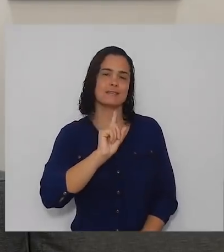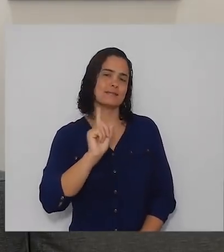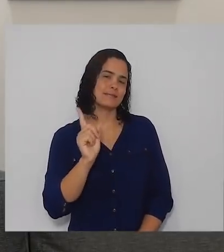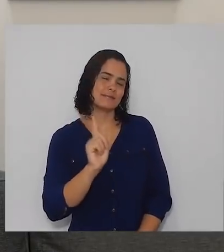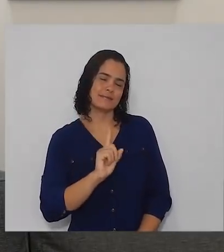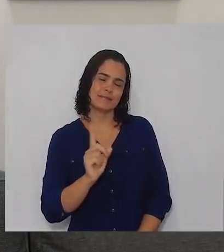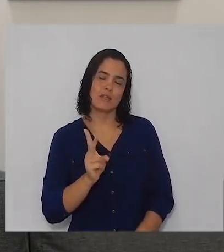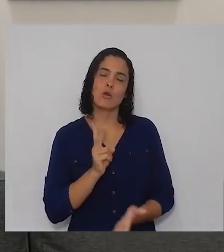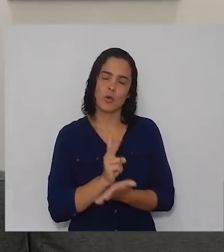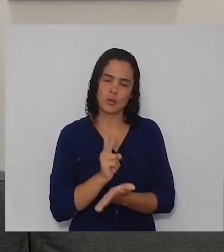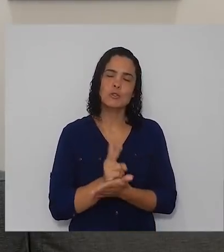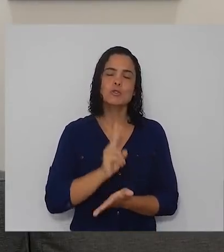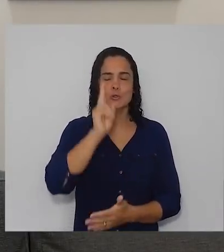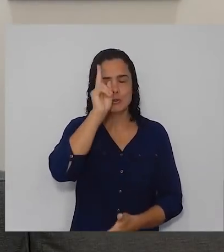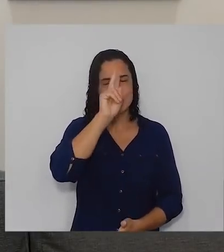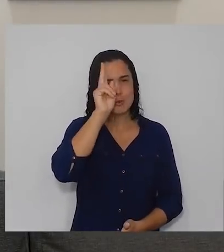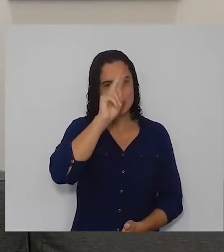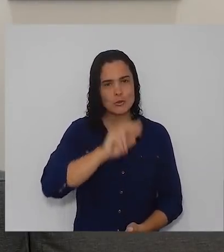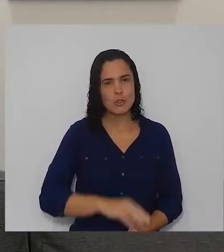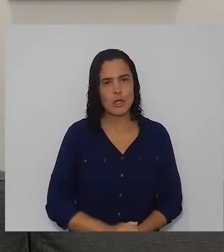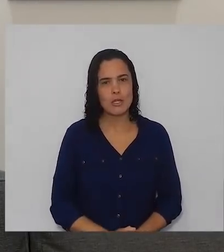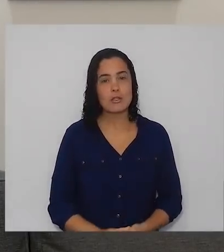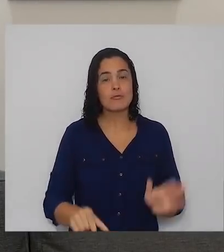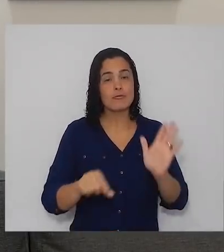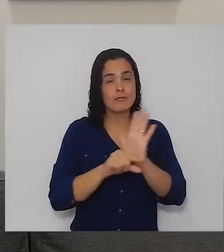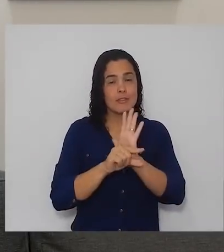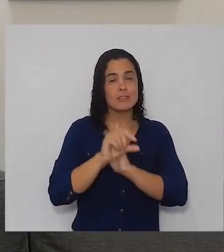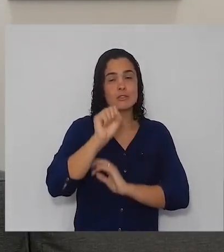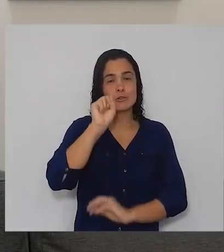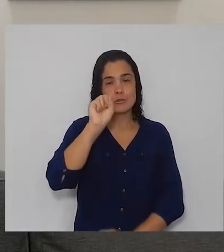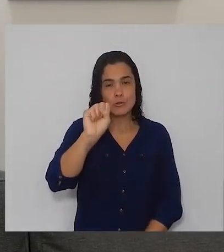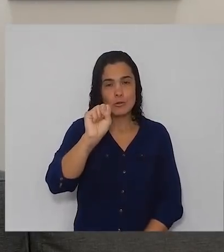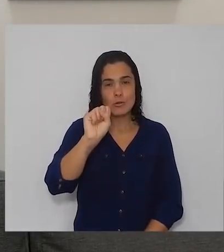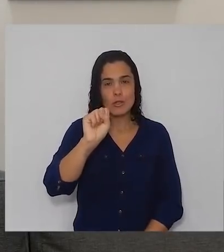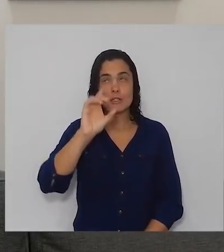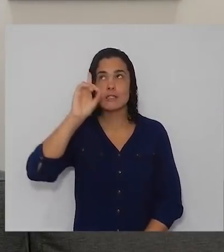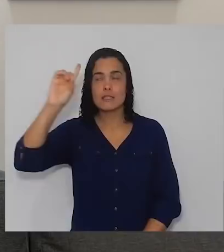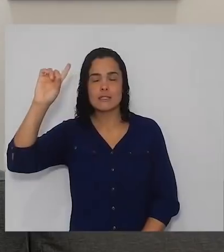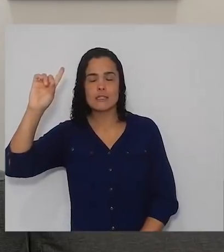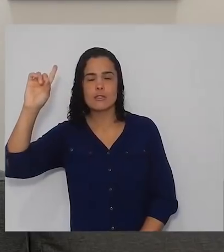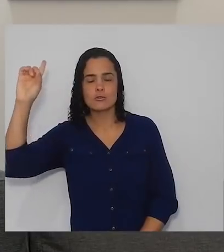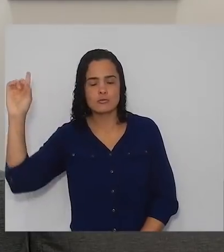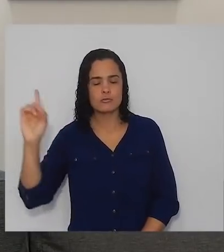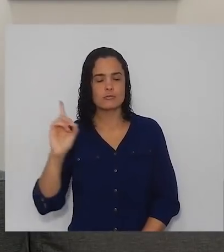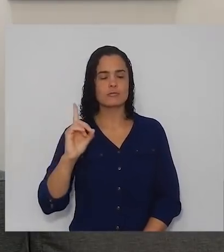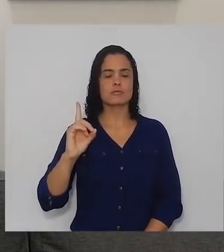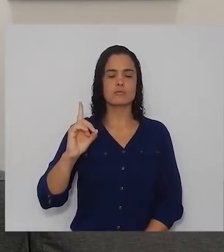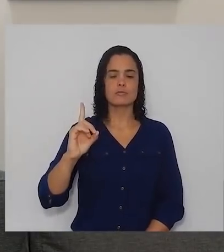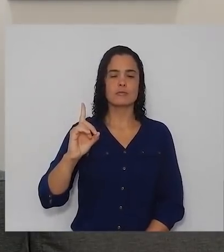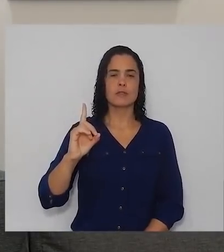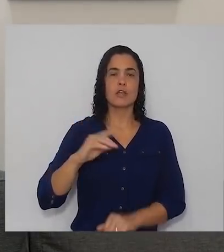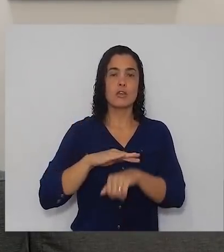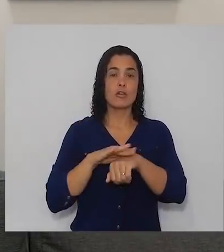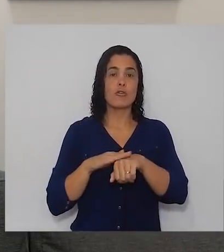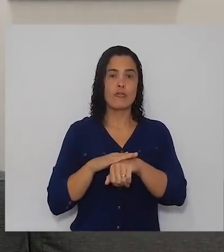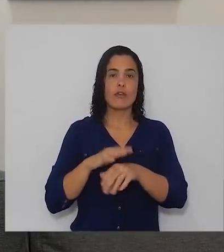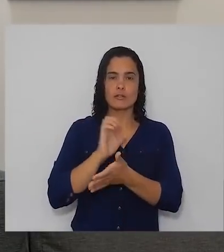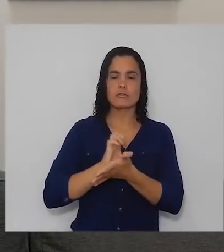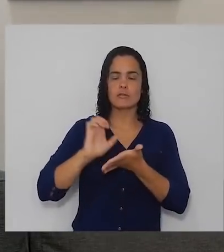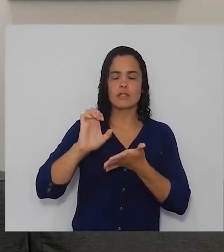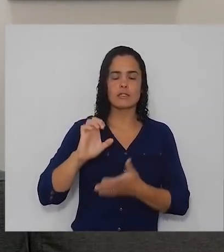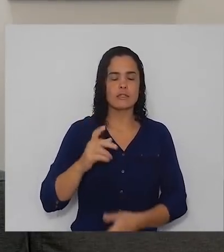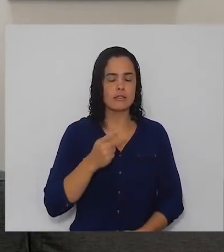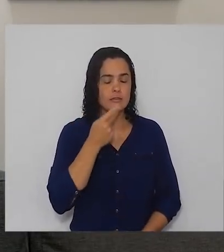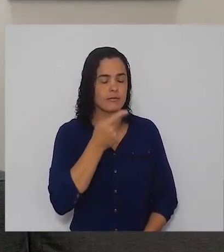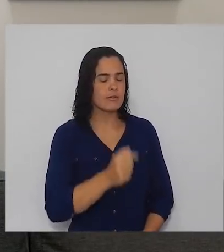versículos 7 das nossas narrativas. Não. O versículo 8, Deus aparece